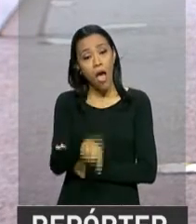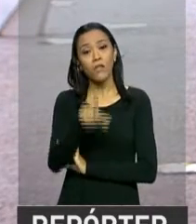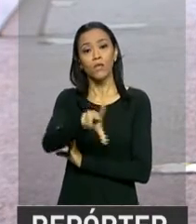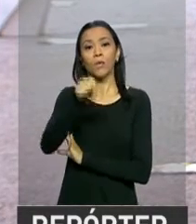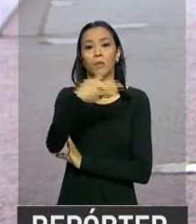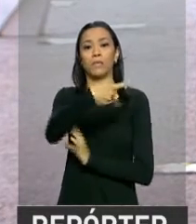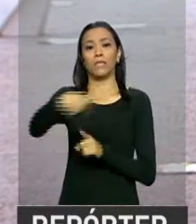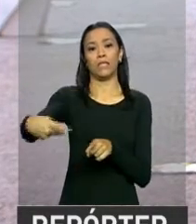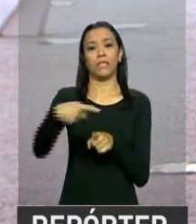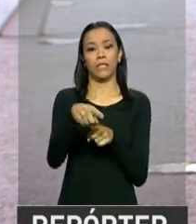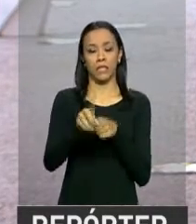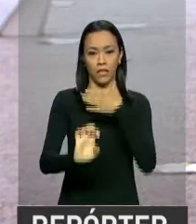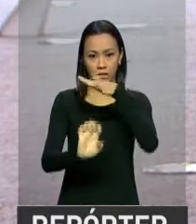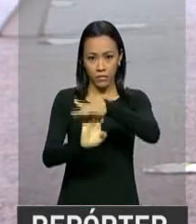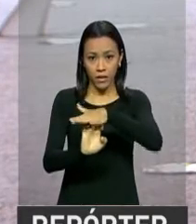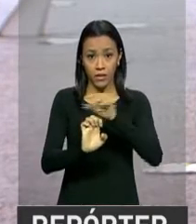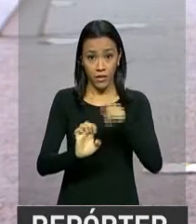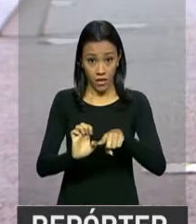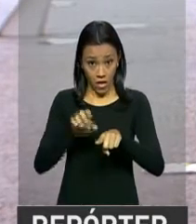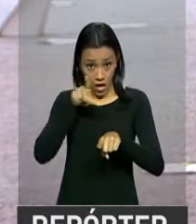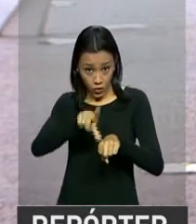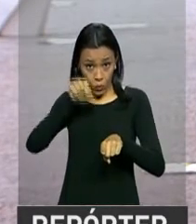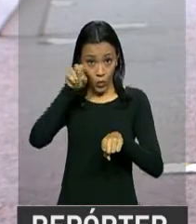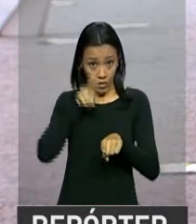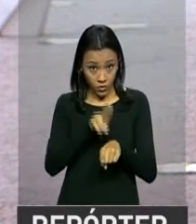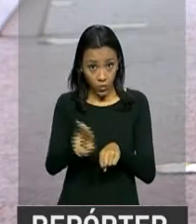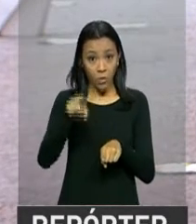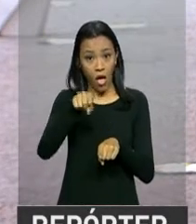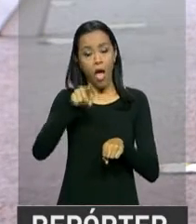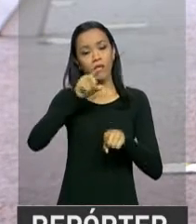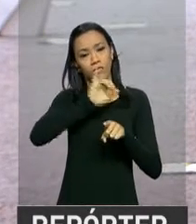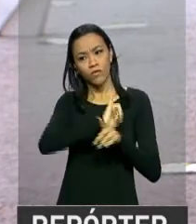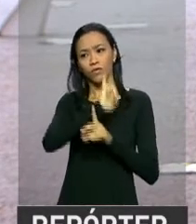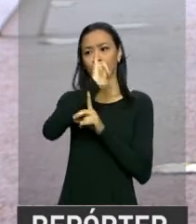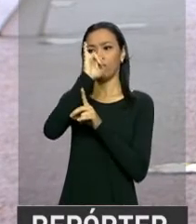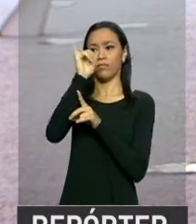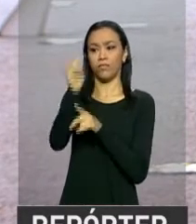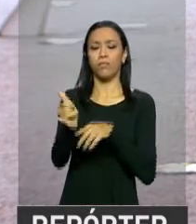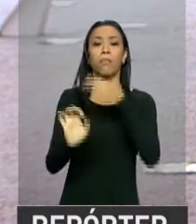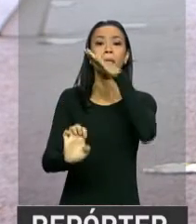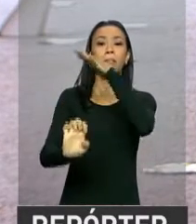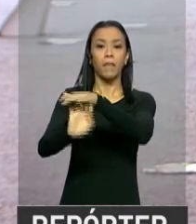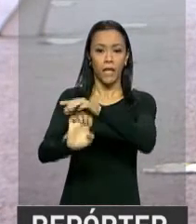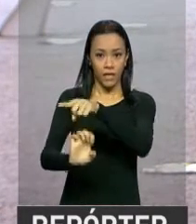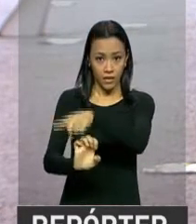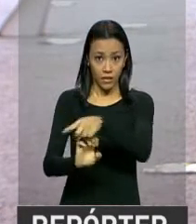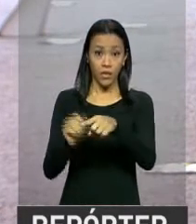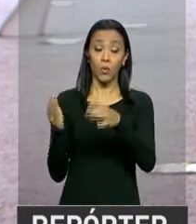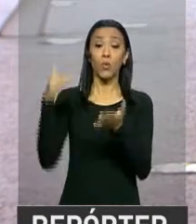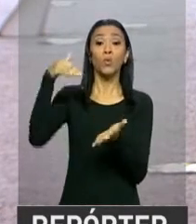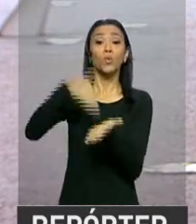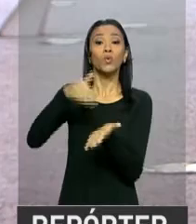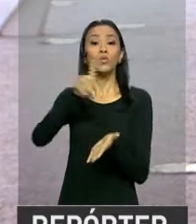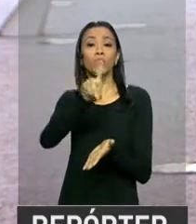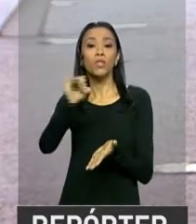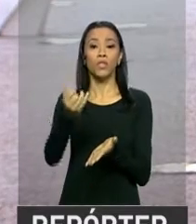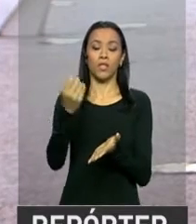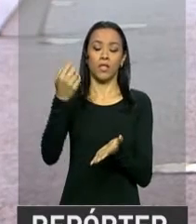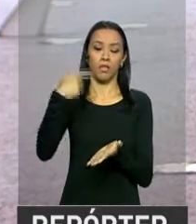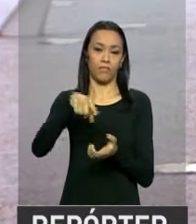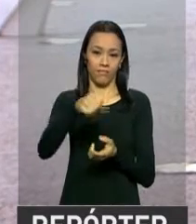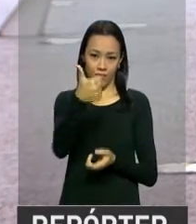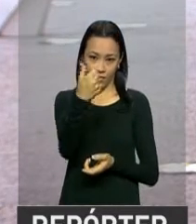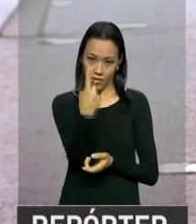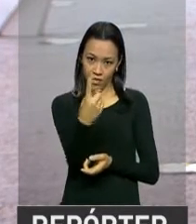da empresa, né? A indicação foi comunicada à Petrobras no último dia 19 e até a análise